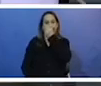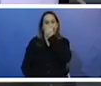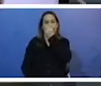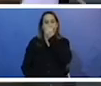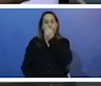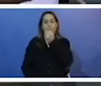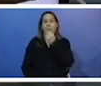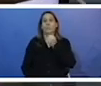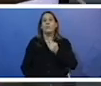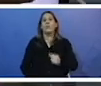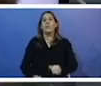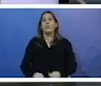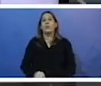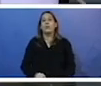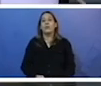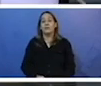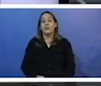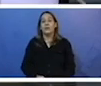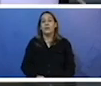Peteca.